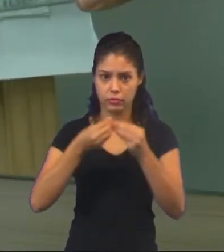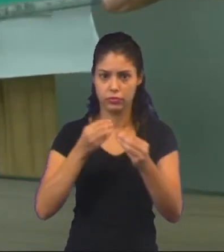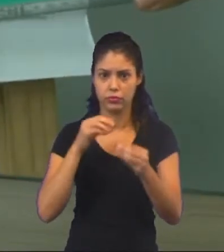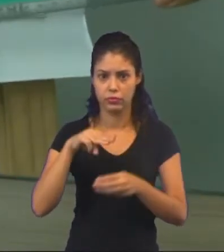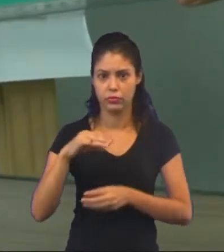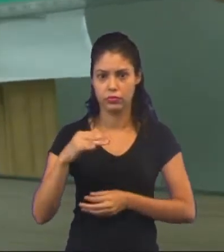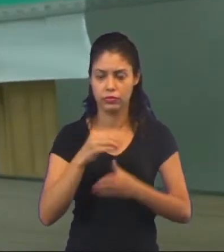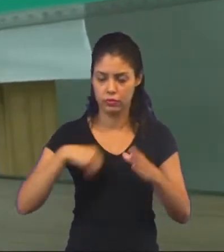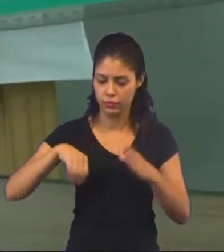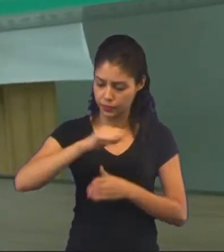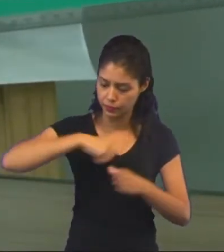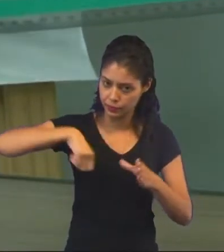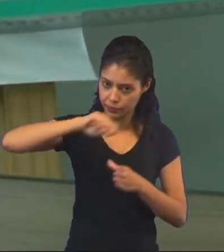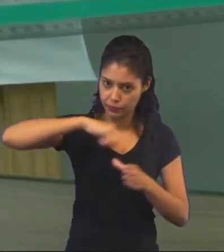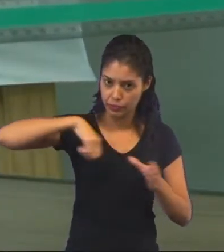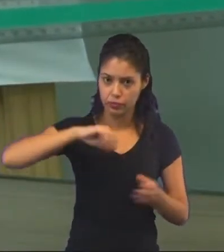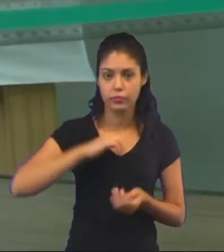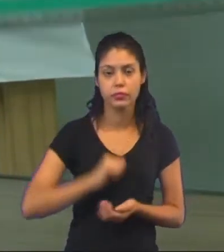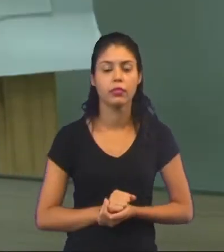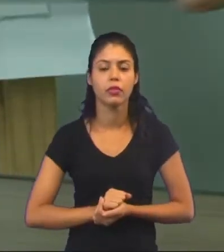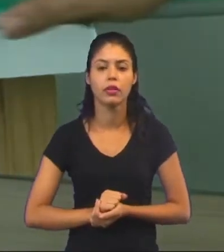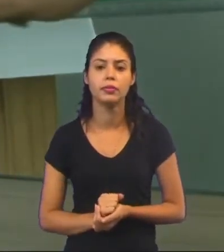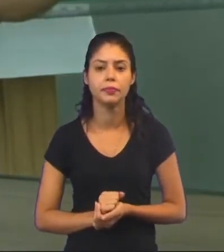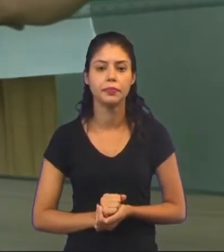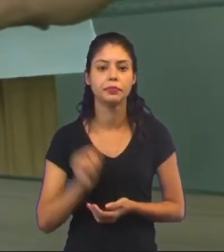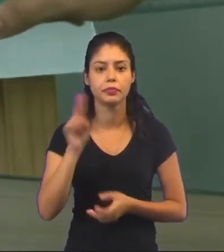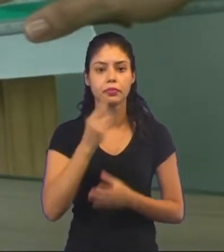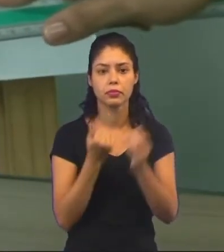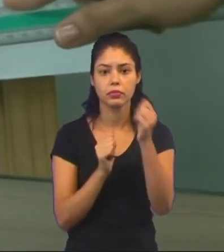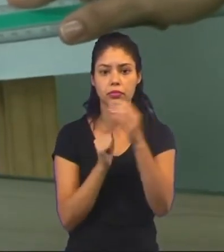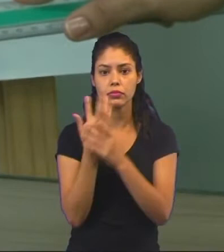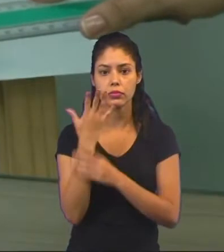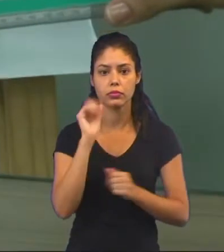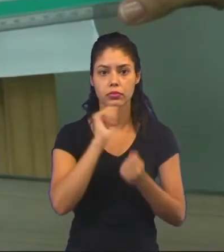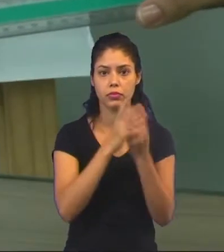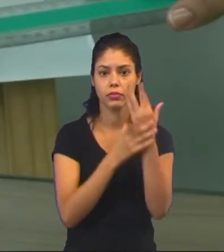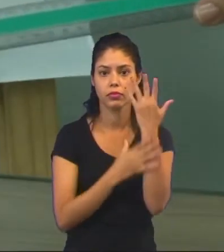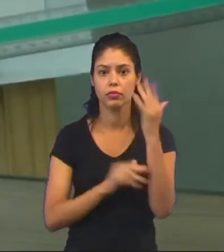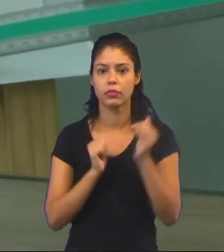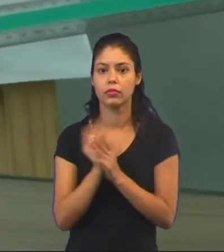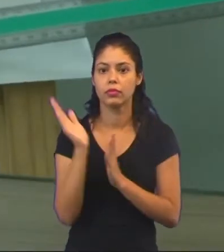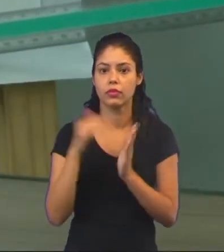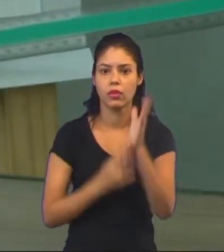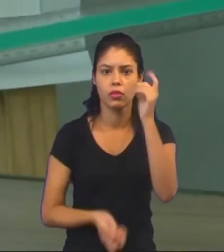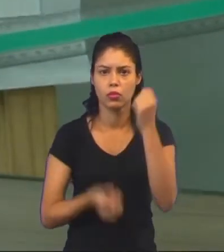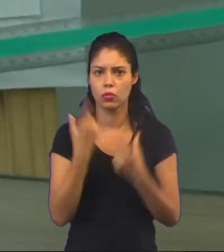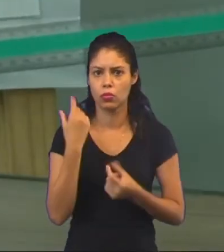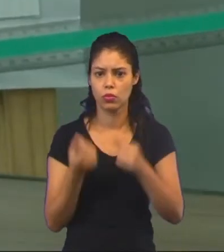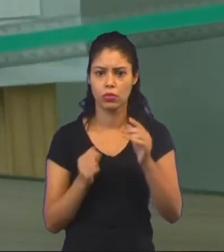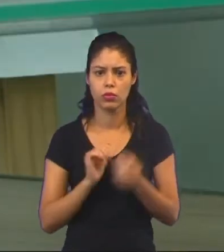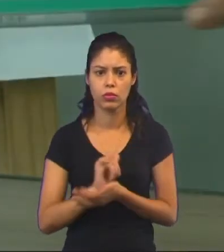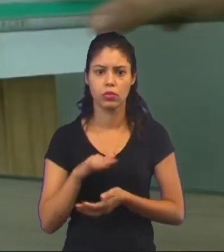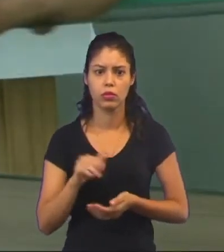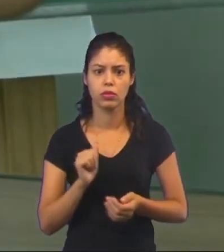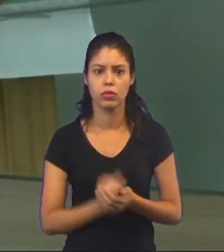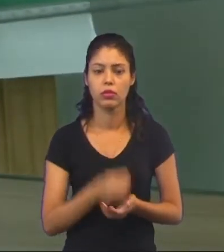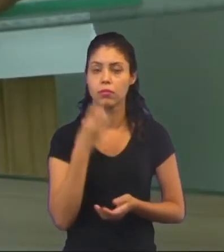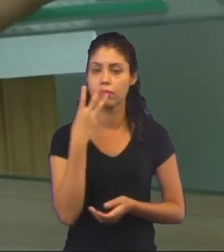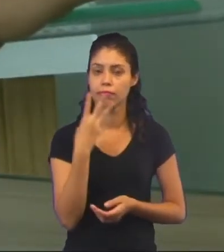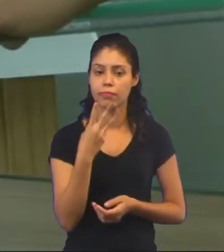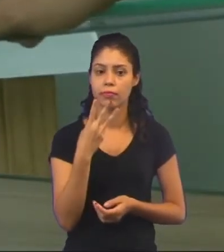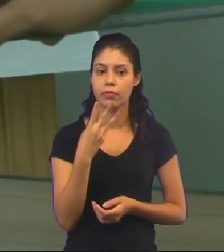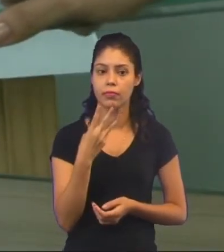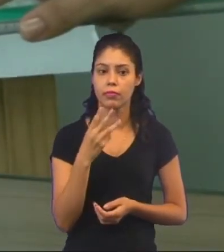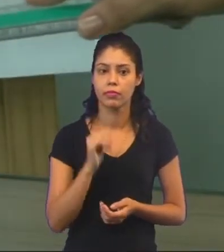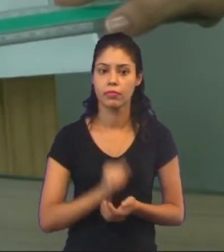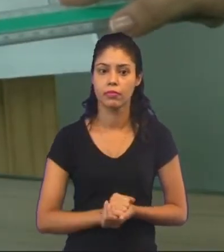fogo médio, mexendo sempre a panela. Use luvas de proteção térmica até estourar todo o milho.